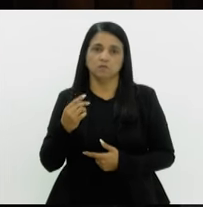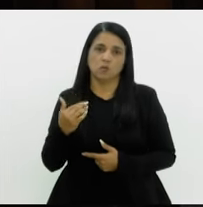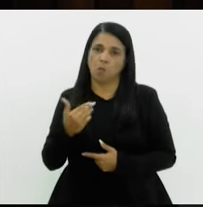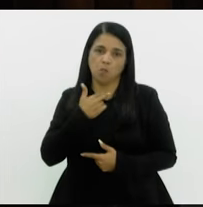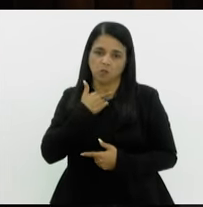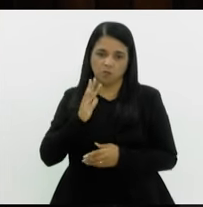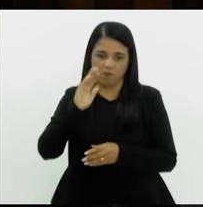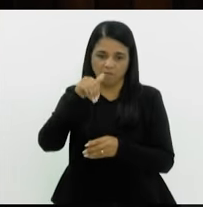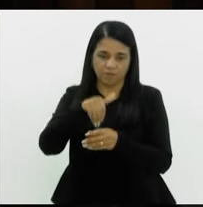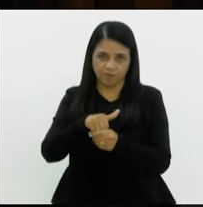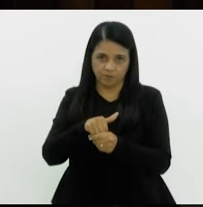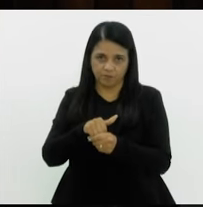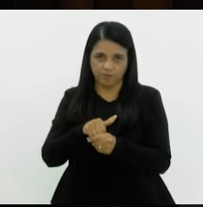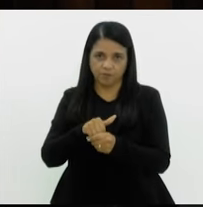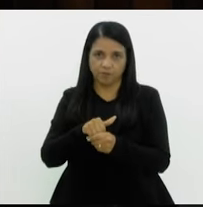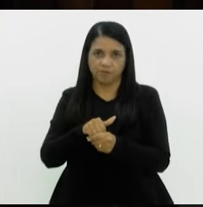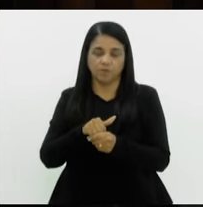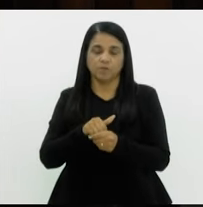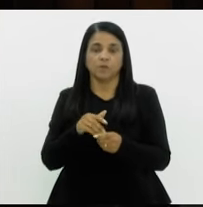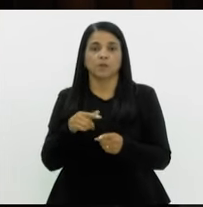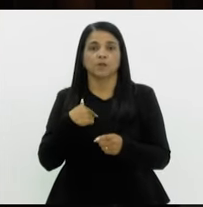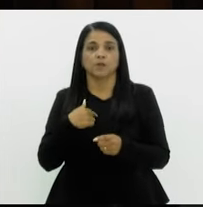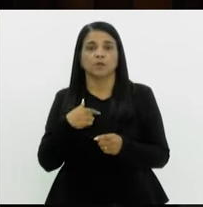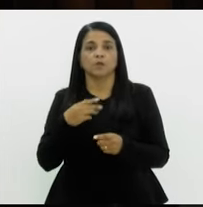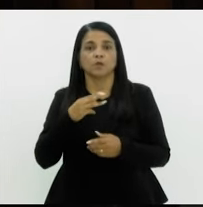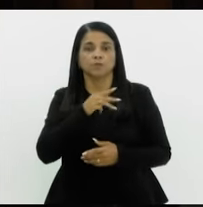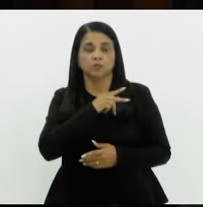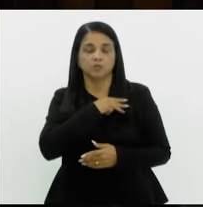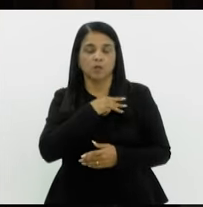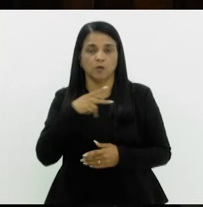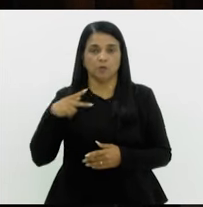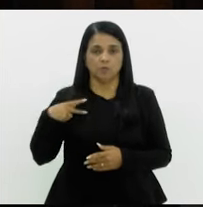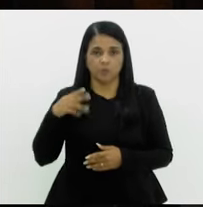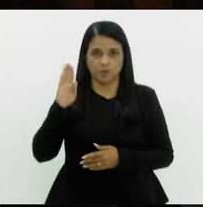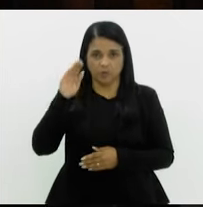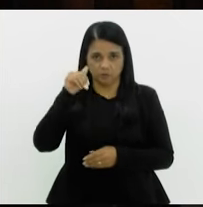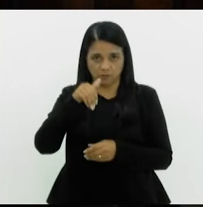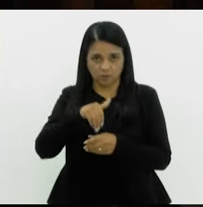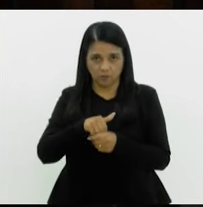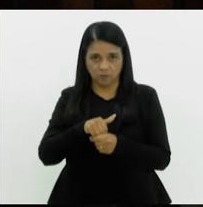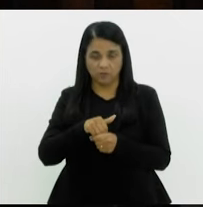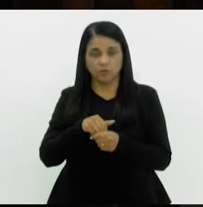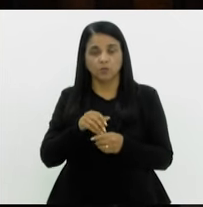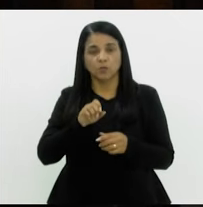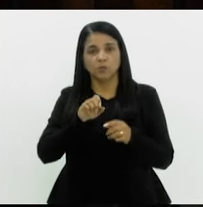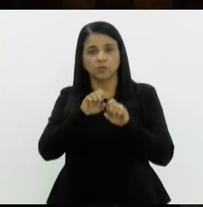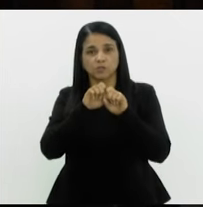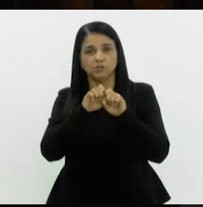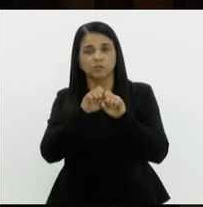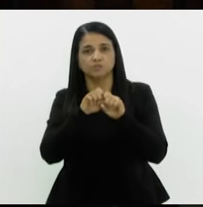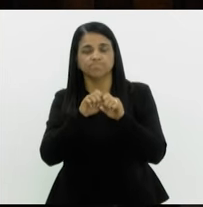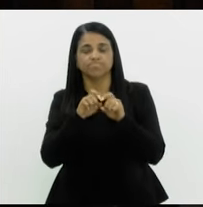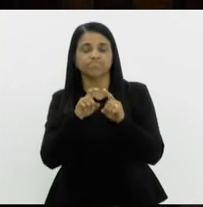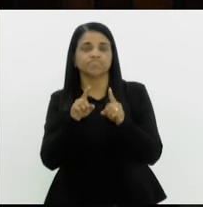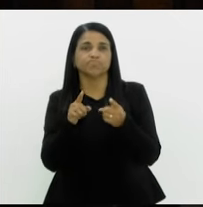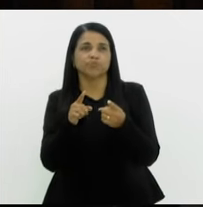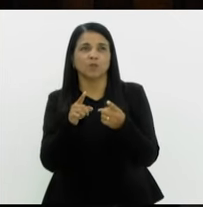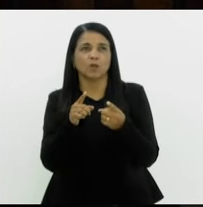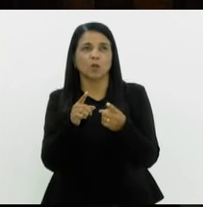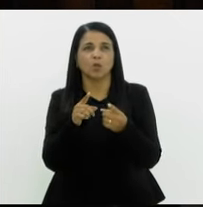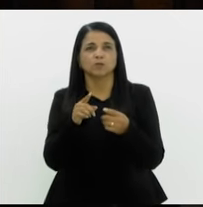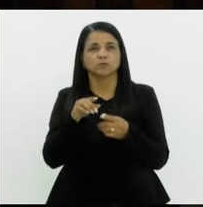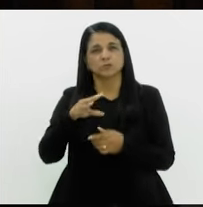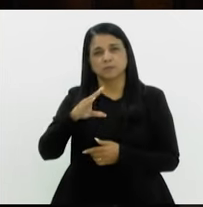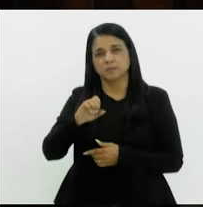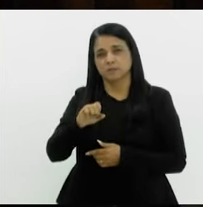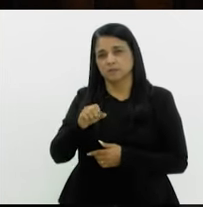seja, o Ministério Público Eleitoral entendeu que aquele esquema do CEPERJE, que movimentou mais